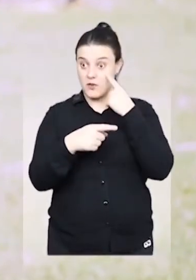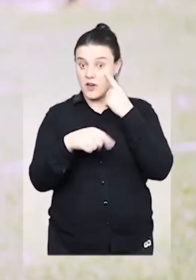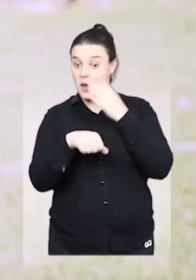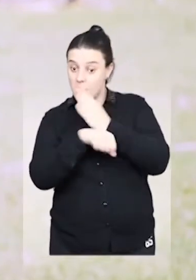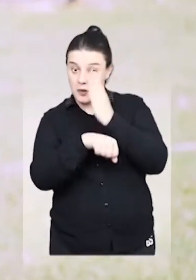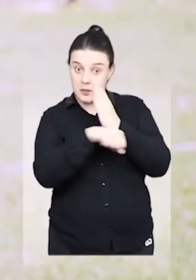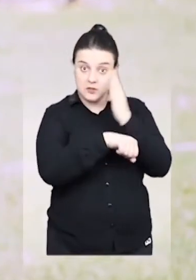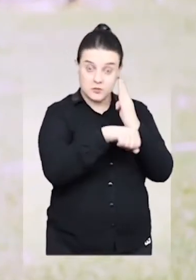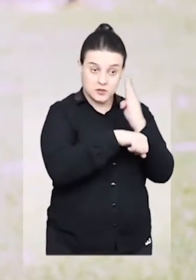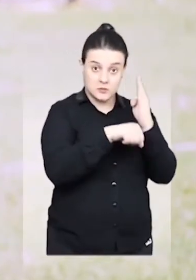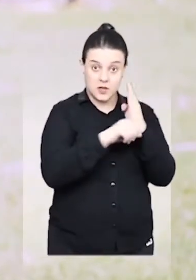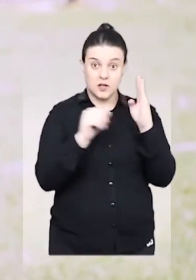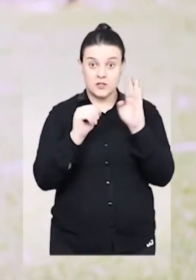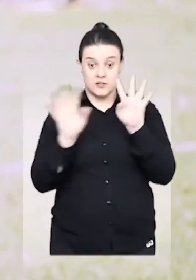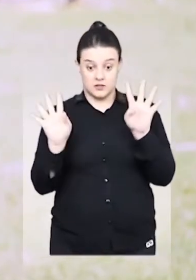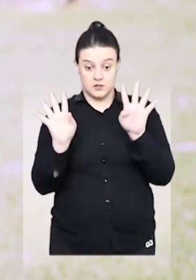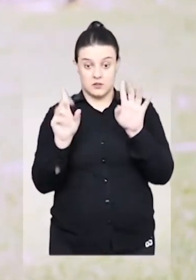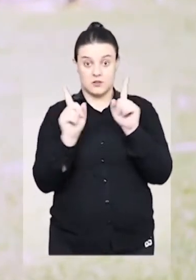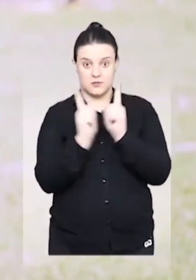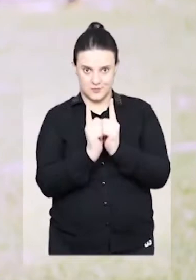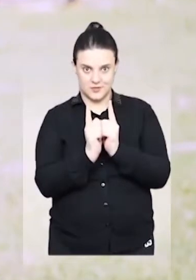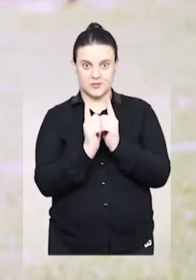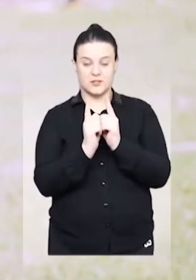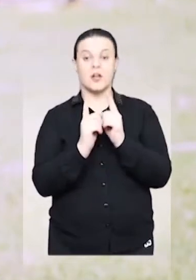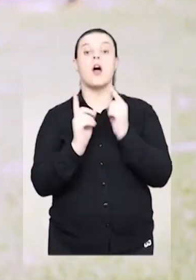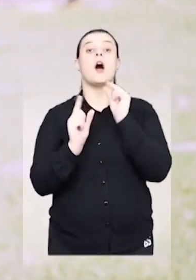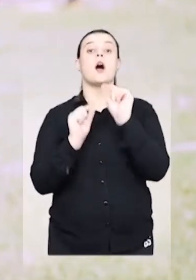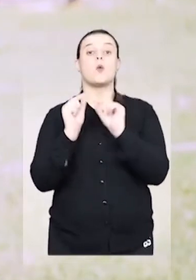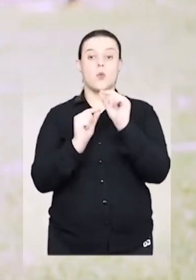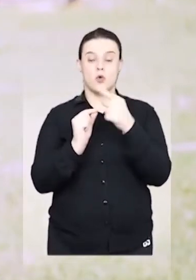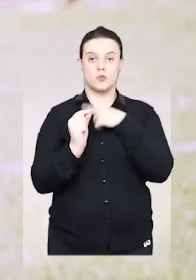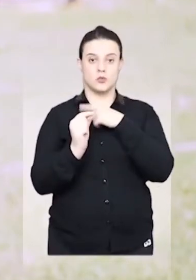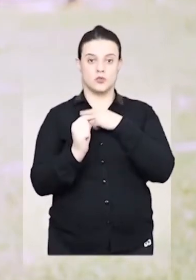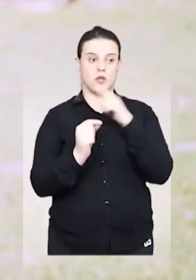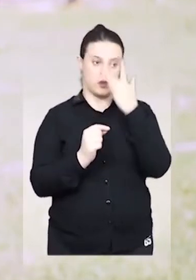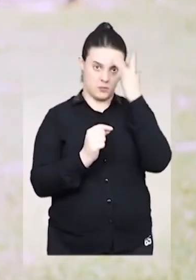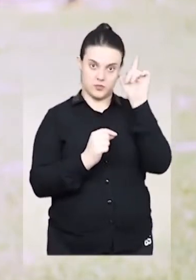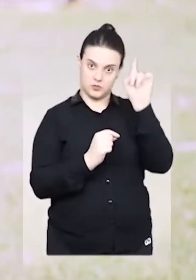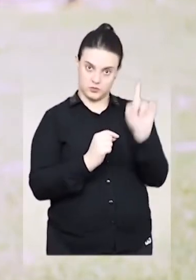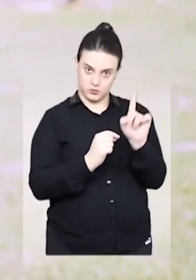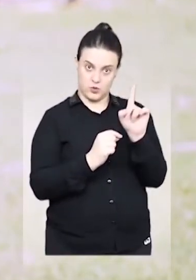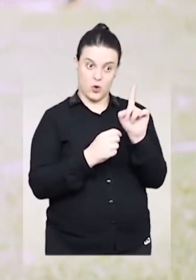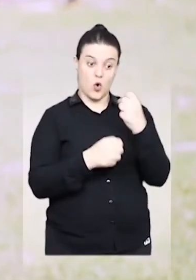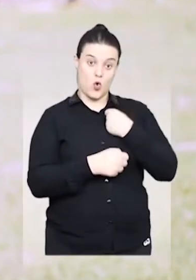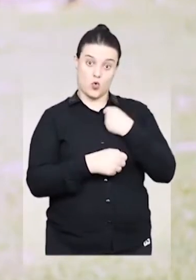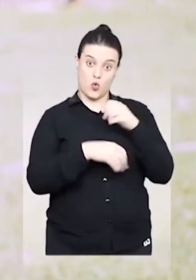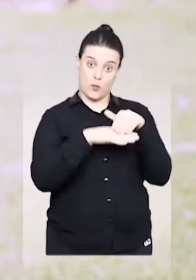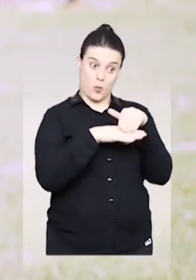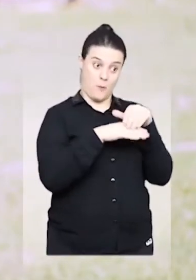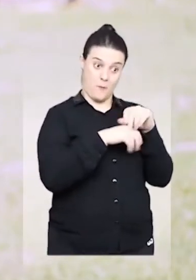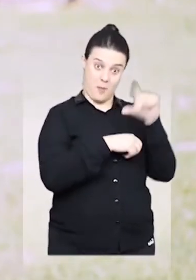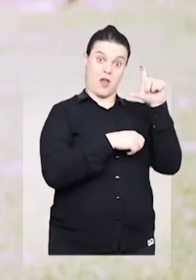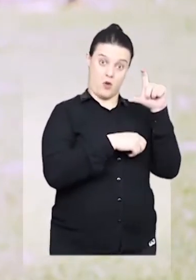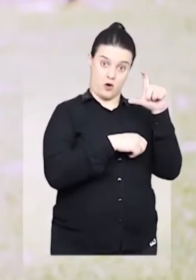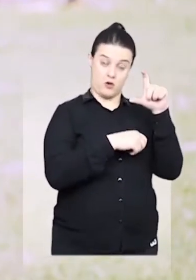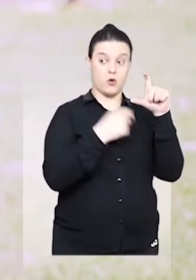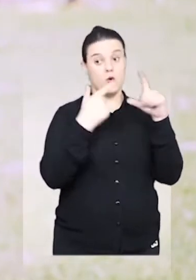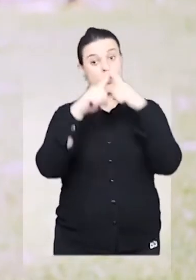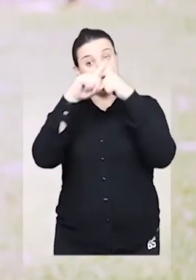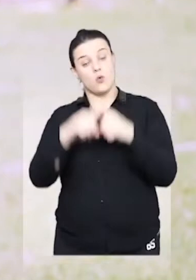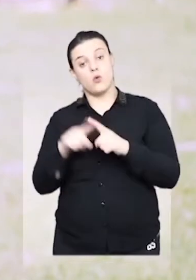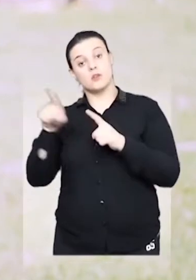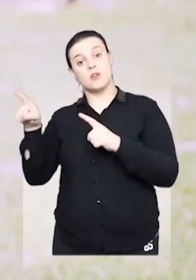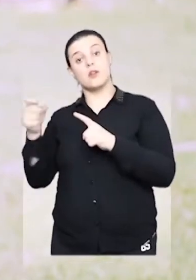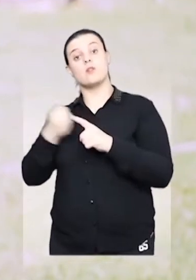aí começa a parte mais emocionante mesmo, que são os combates. E aí você pega o atleta que fez a maior pontuação contra